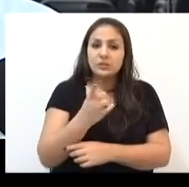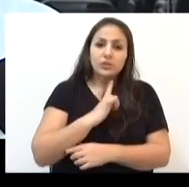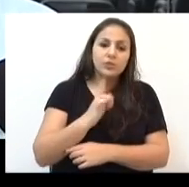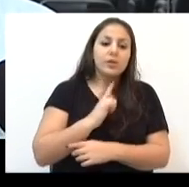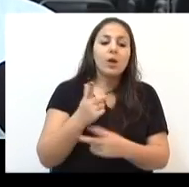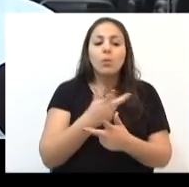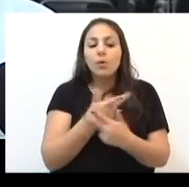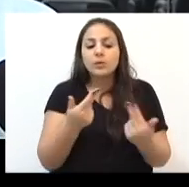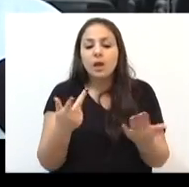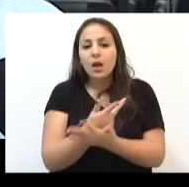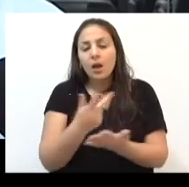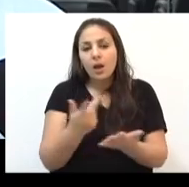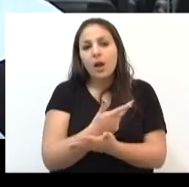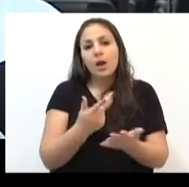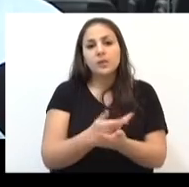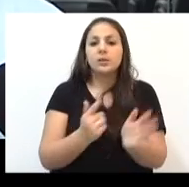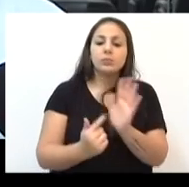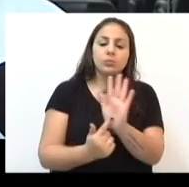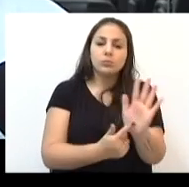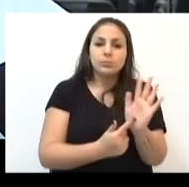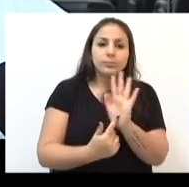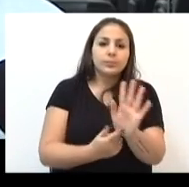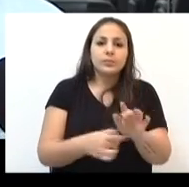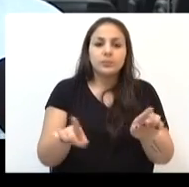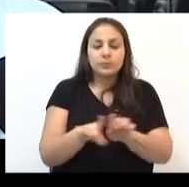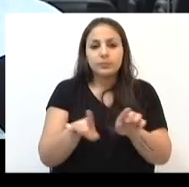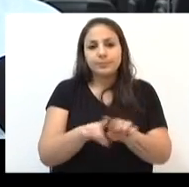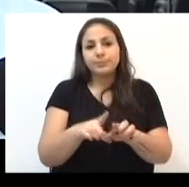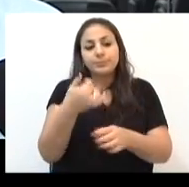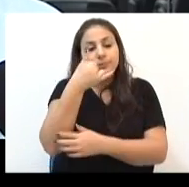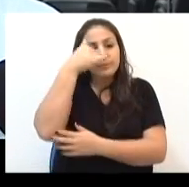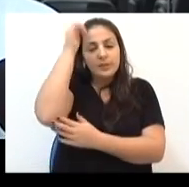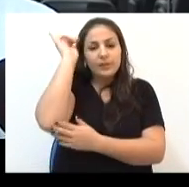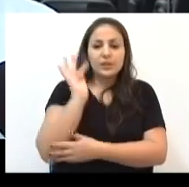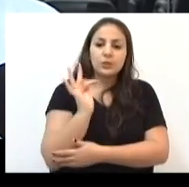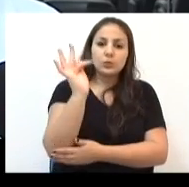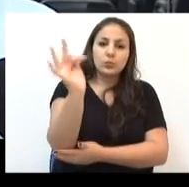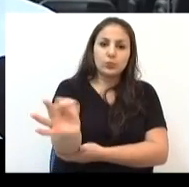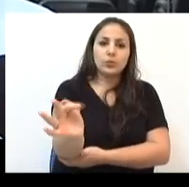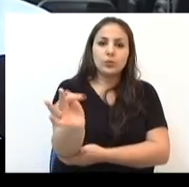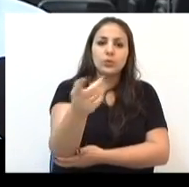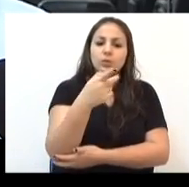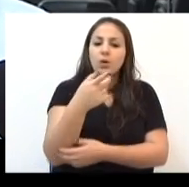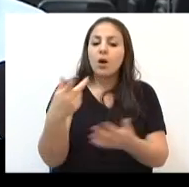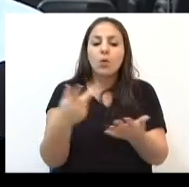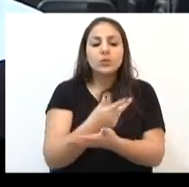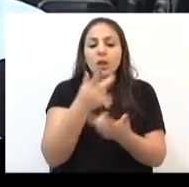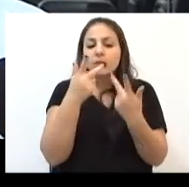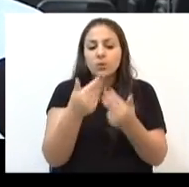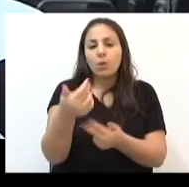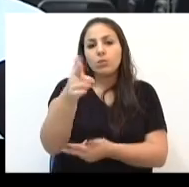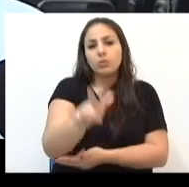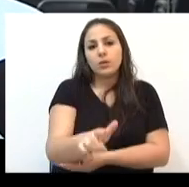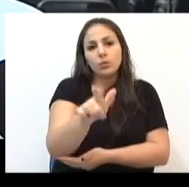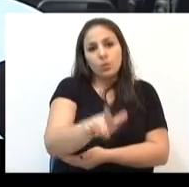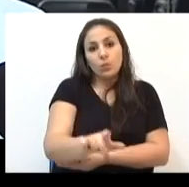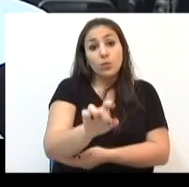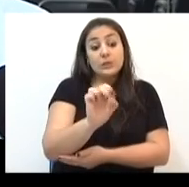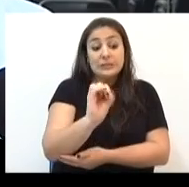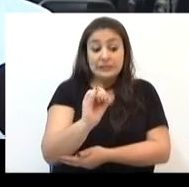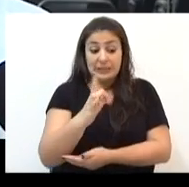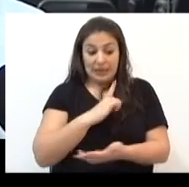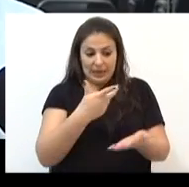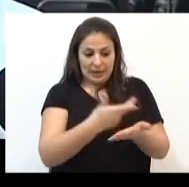errada, apontar e prevenir para que no futuro não se repita alguma coisa que esteja errada